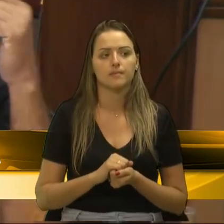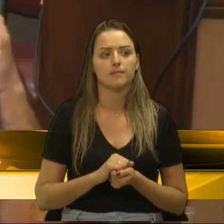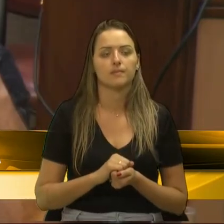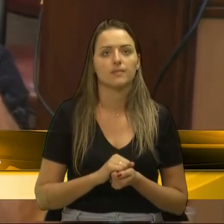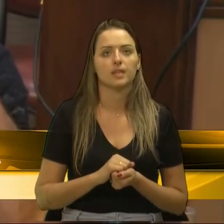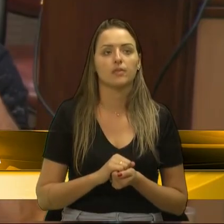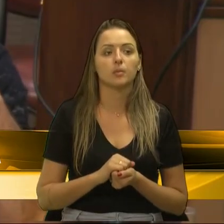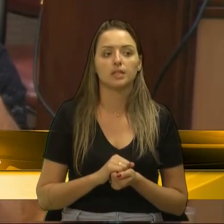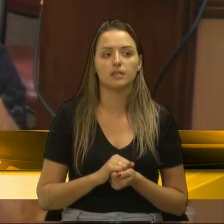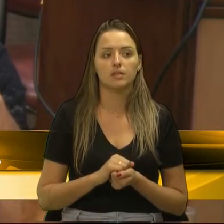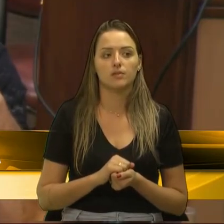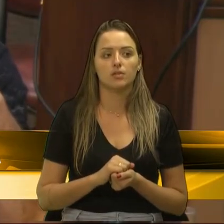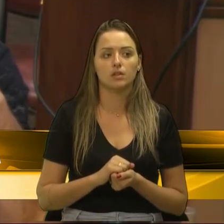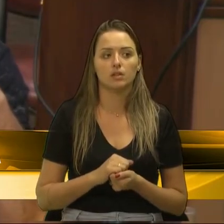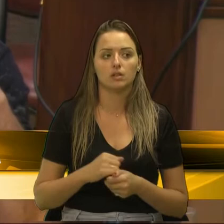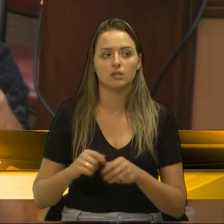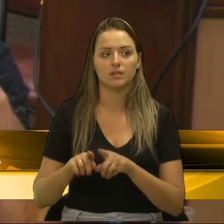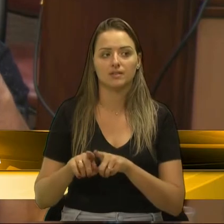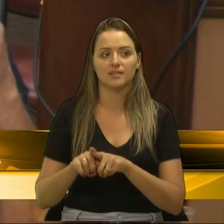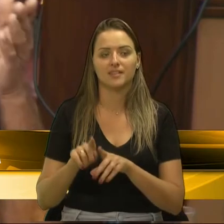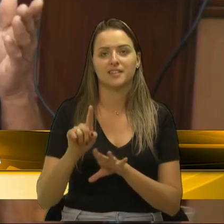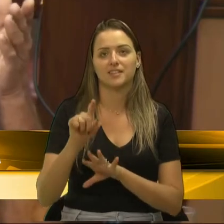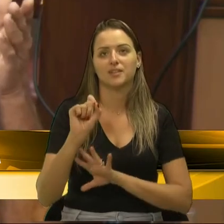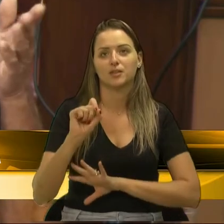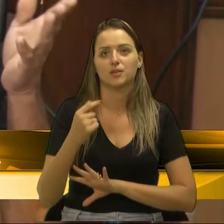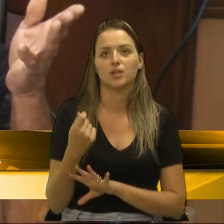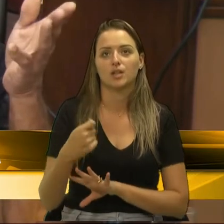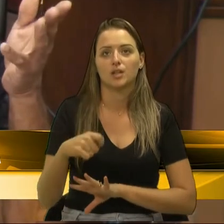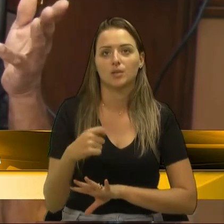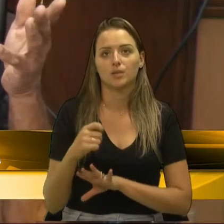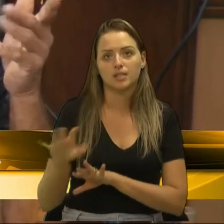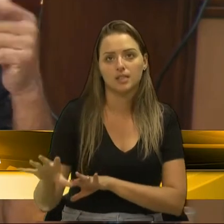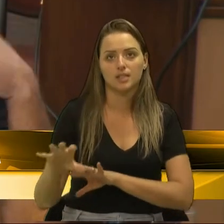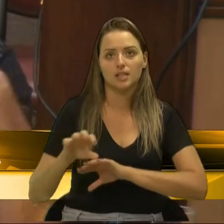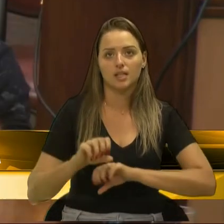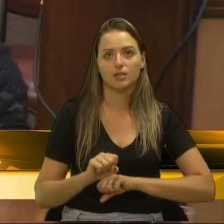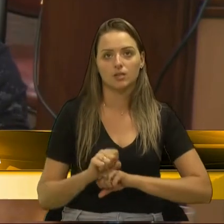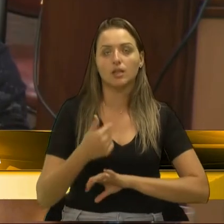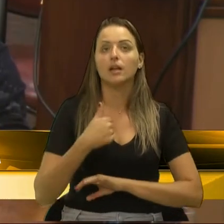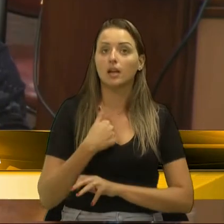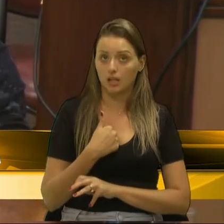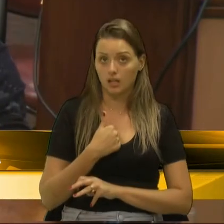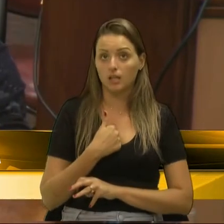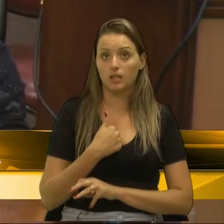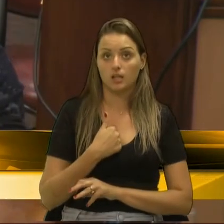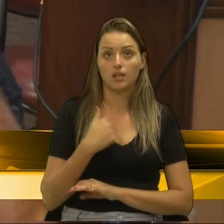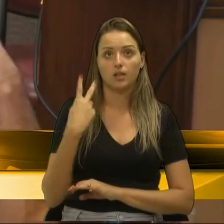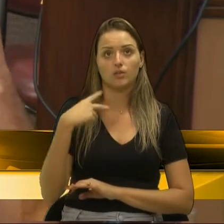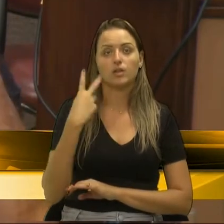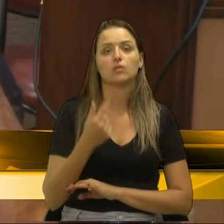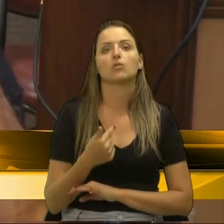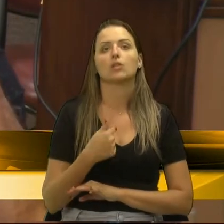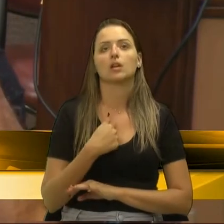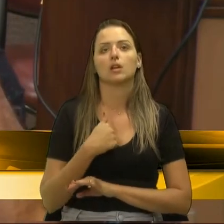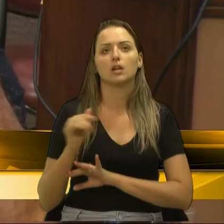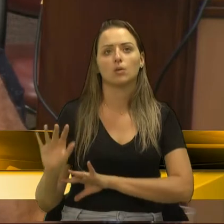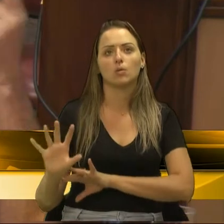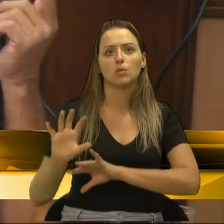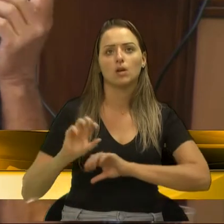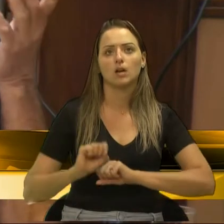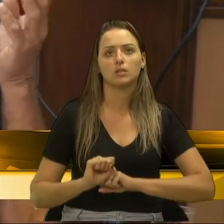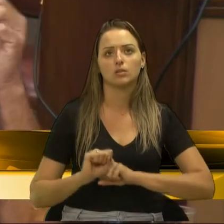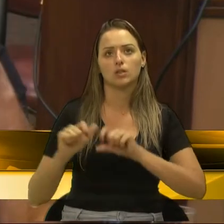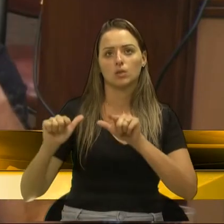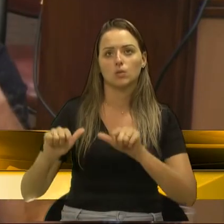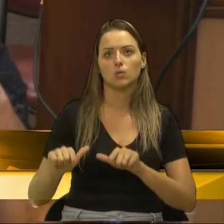minha comunidade essa necessidade de adotar uma rua. Eu mesmo, vereador, eu mesmo adotei uma área